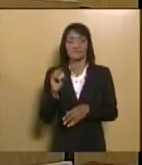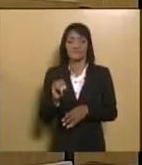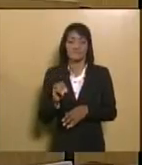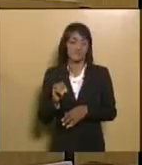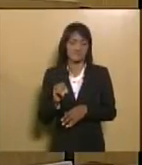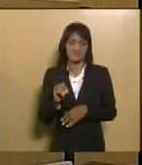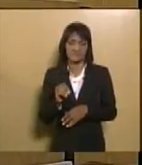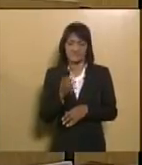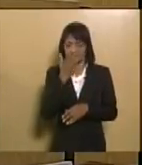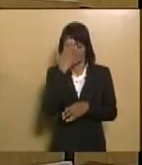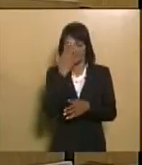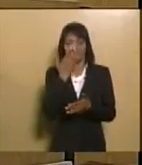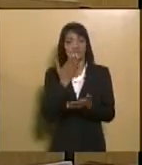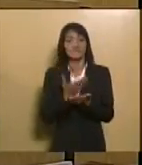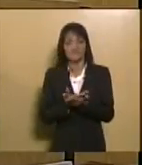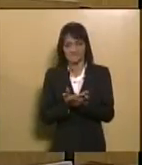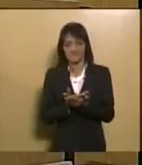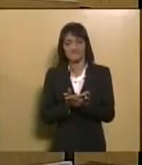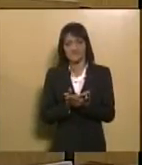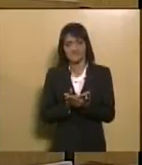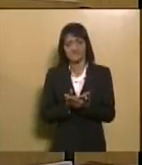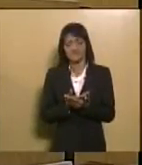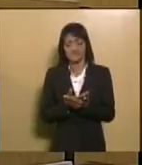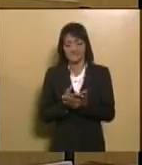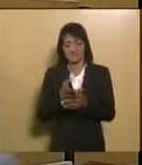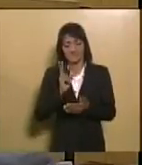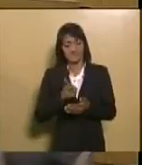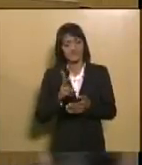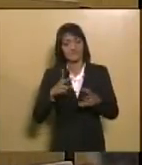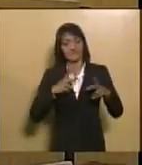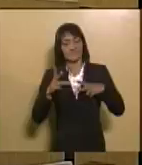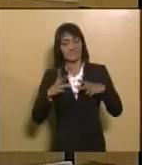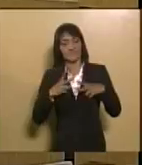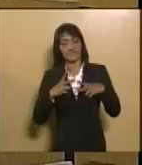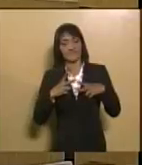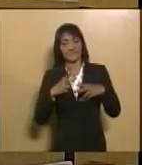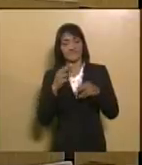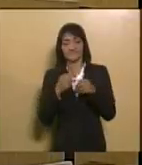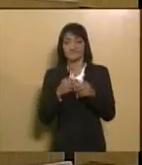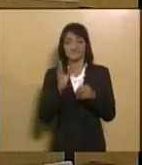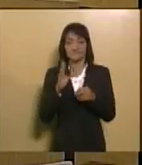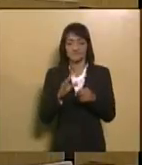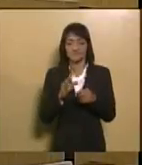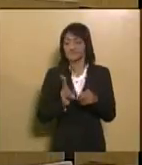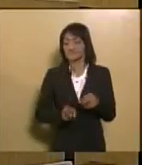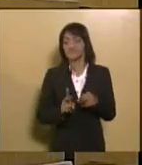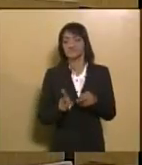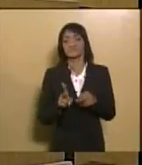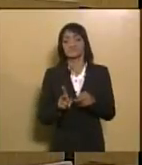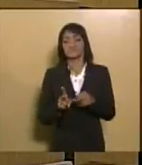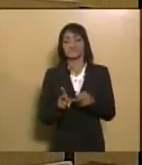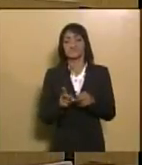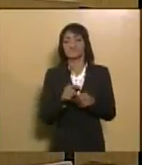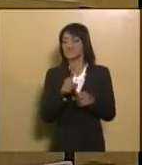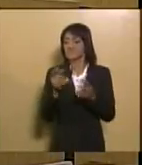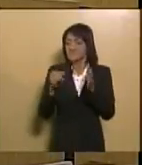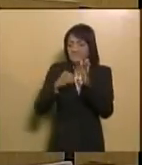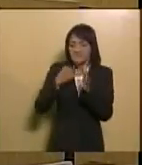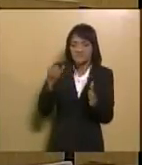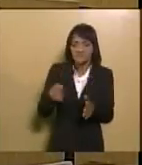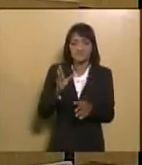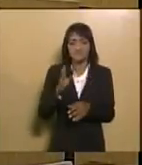dúvidas que o processo de privatização está andando a todo vapor. Esse contrato é